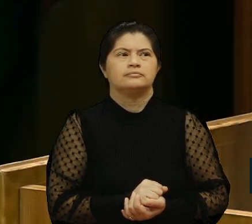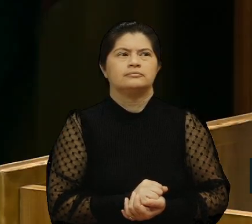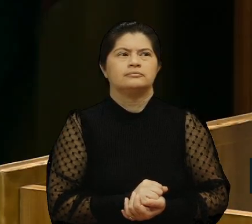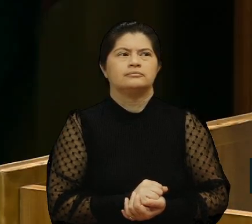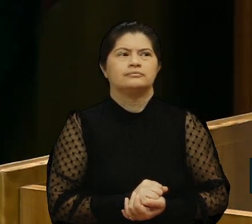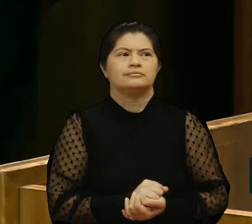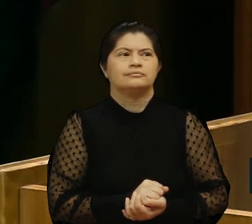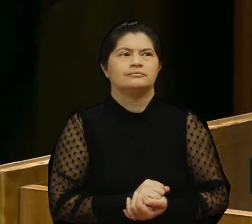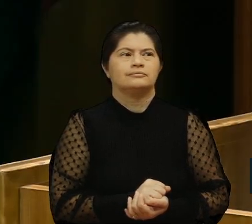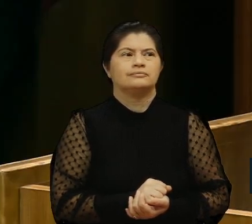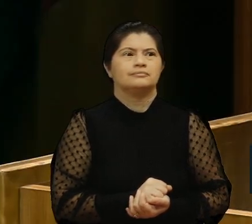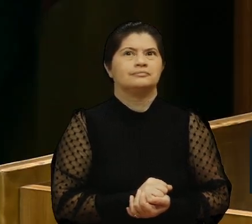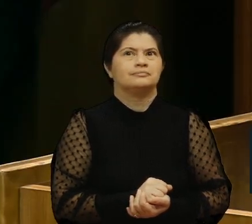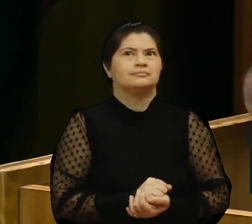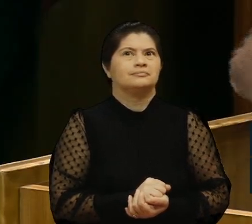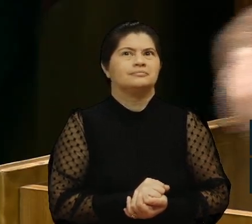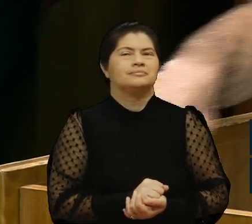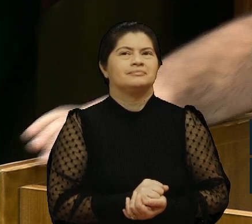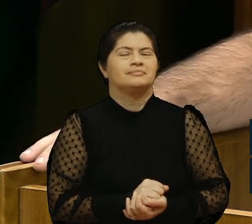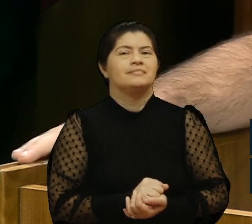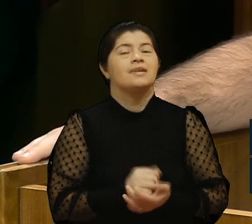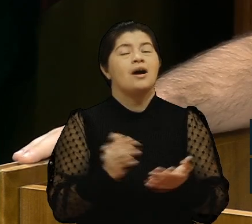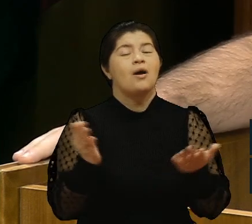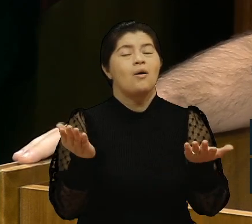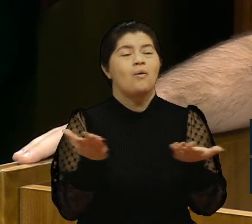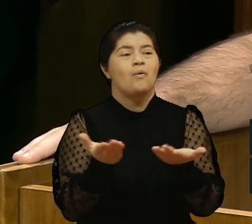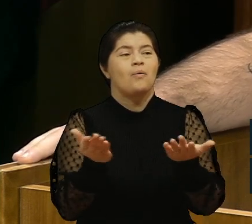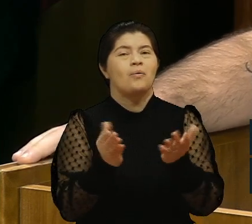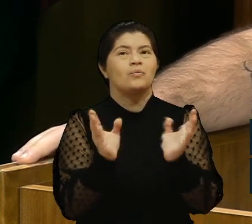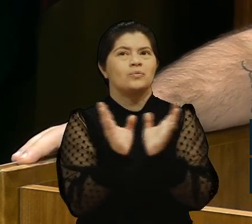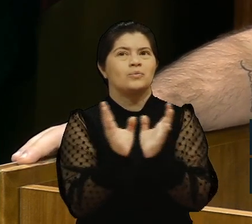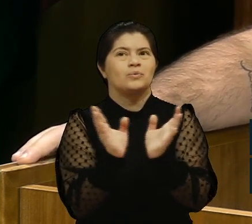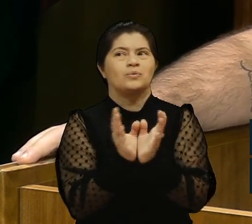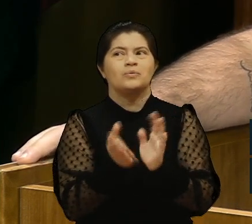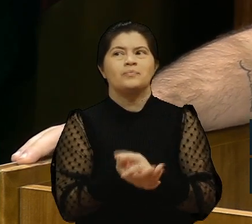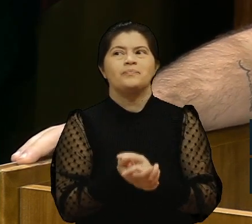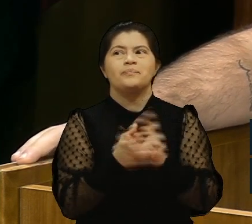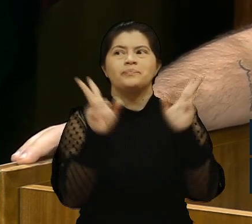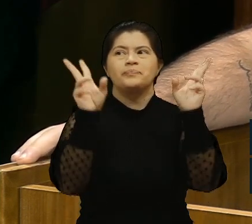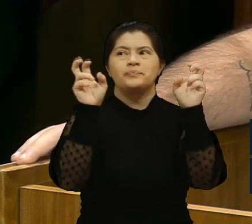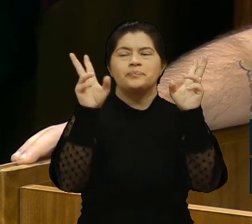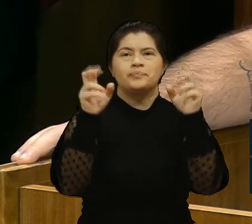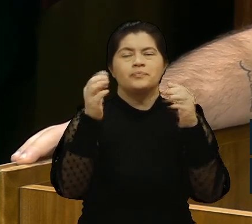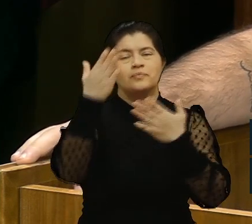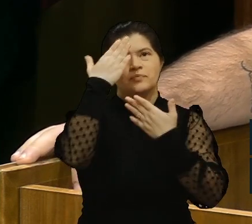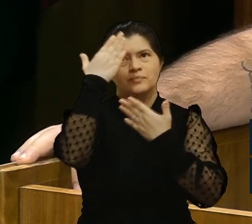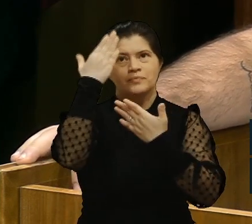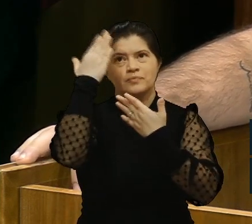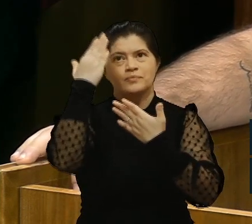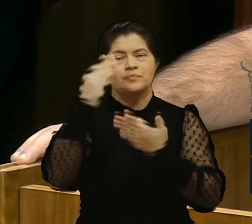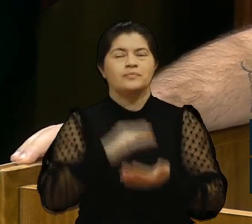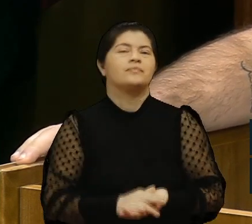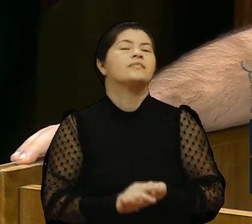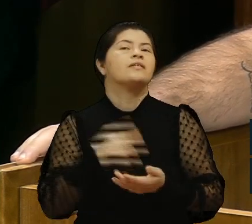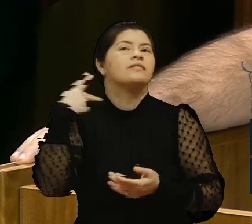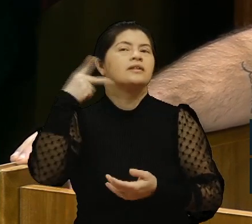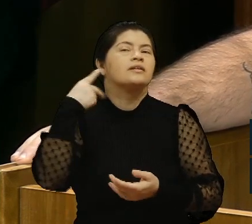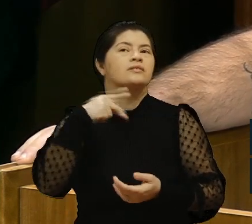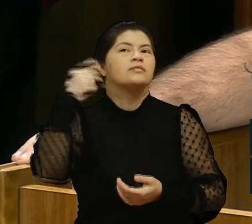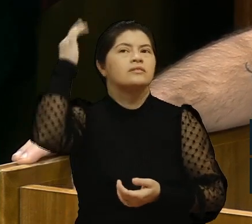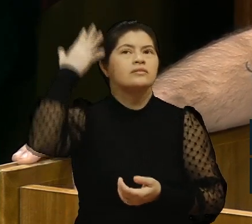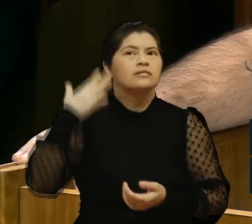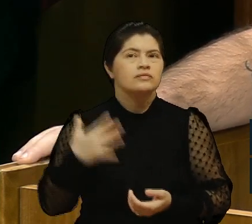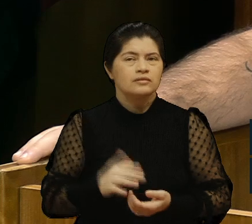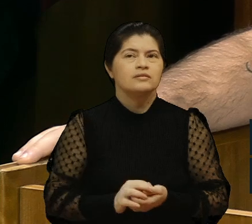Senhor presidente, nobres colegas aqui presentes, sigo nesse tema e gostaria de agradecer a minha colega vereadora Daiane Mello por ter